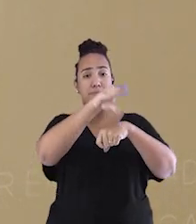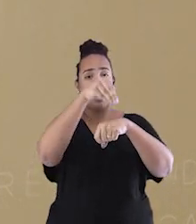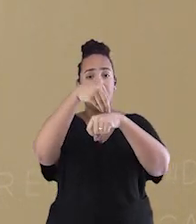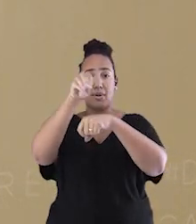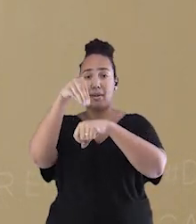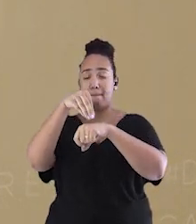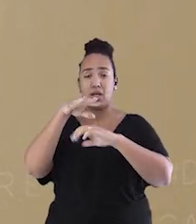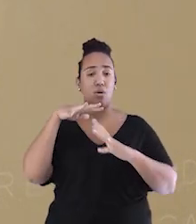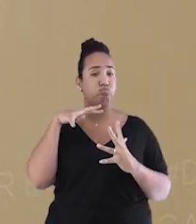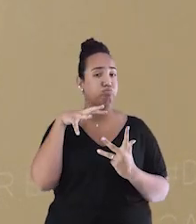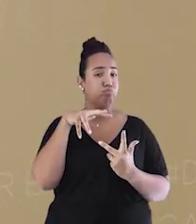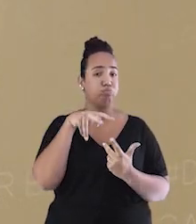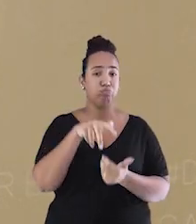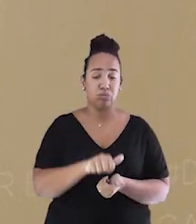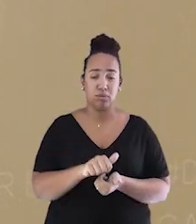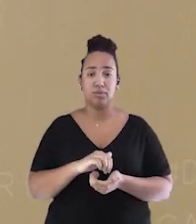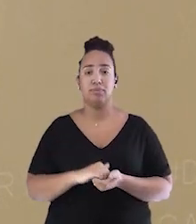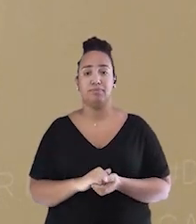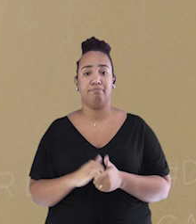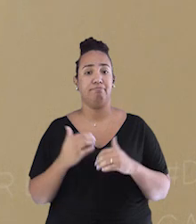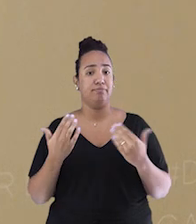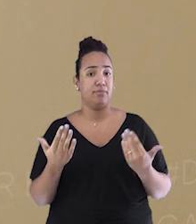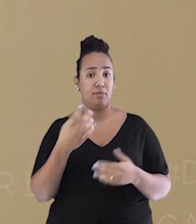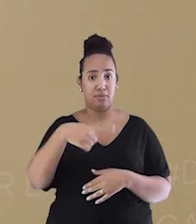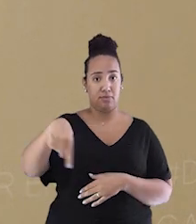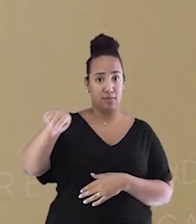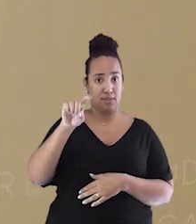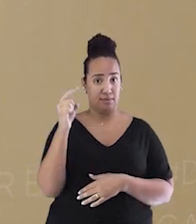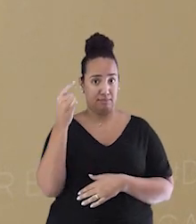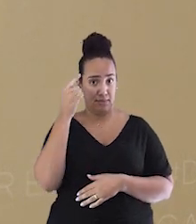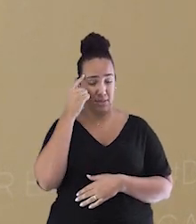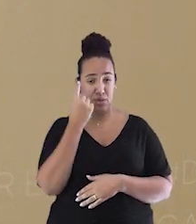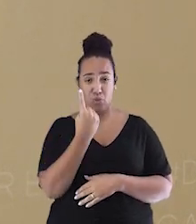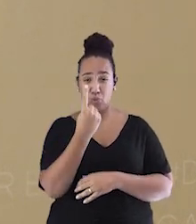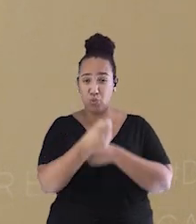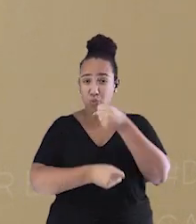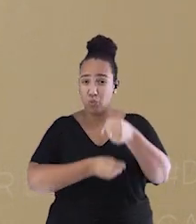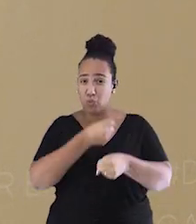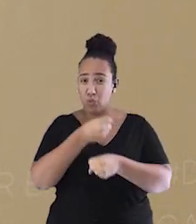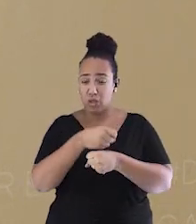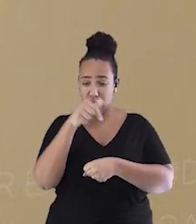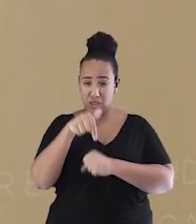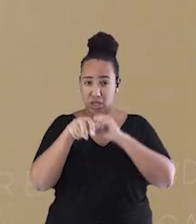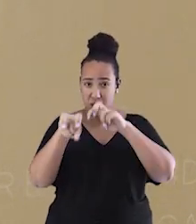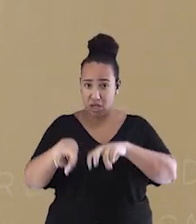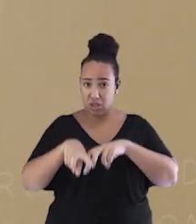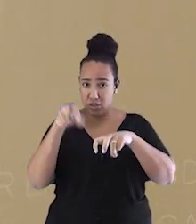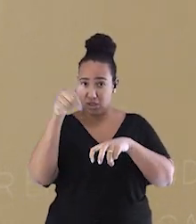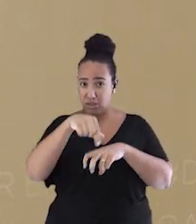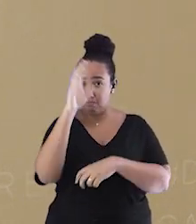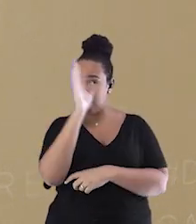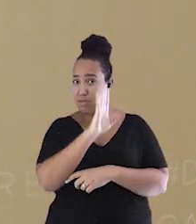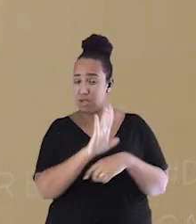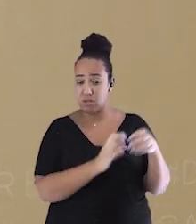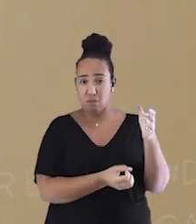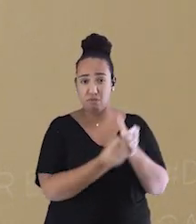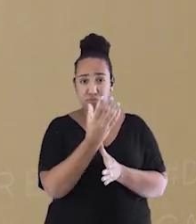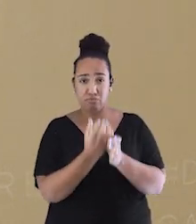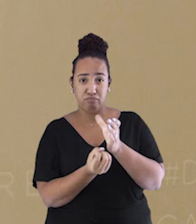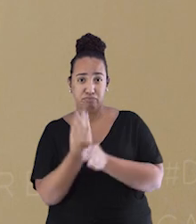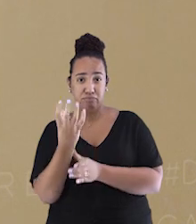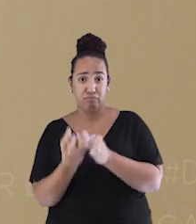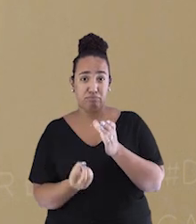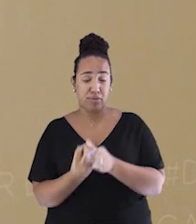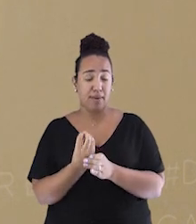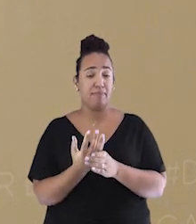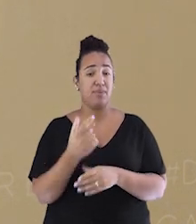mundo. Para vocês terem ideia, em um ano, a produção agrícola do nosso país geralmente